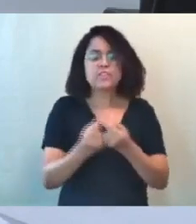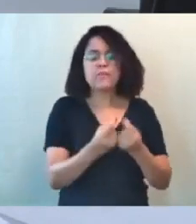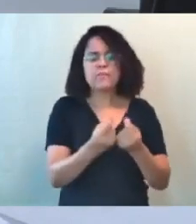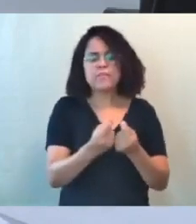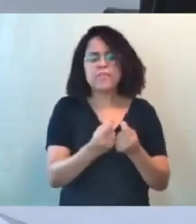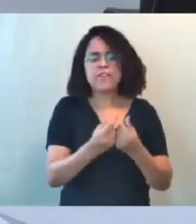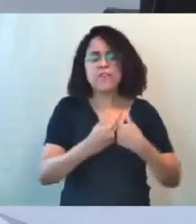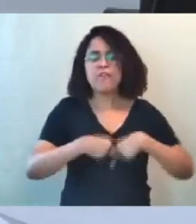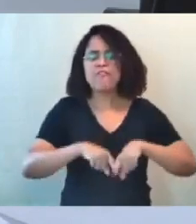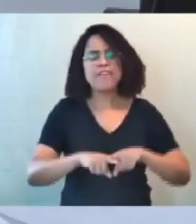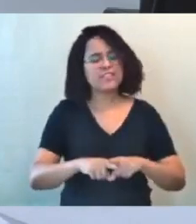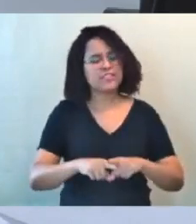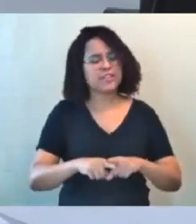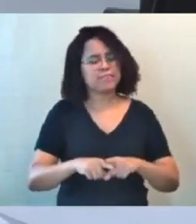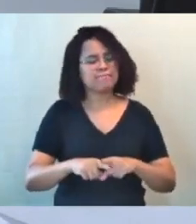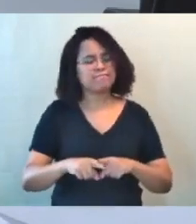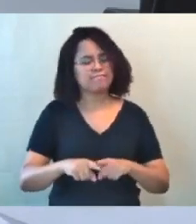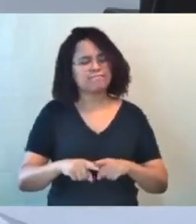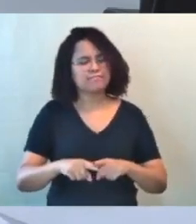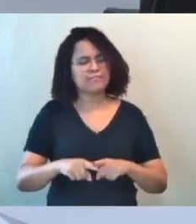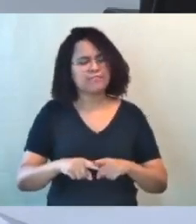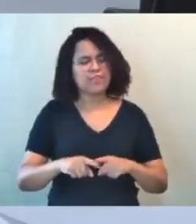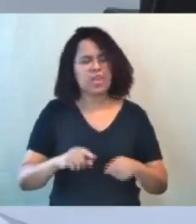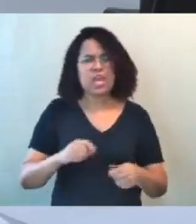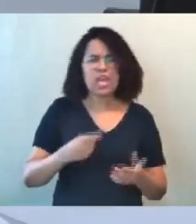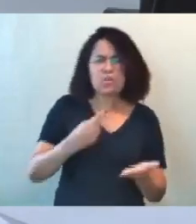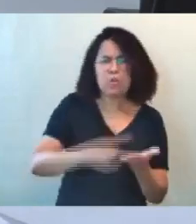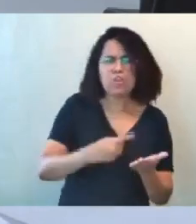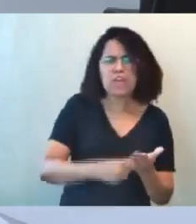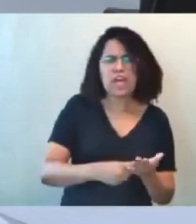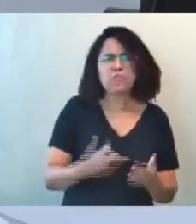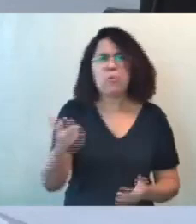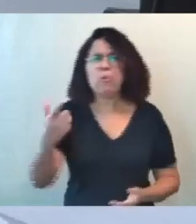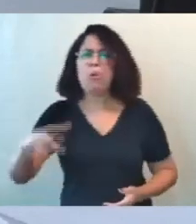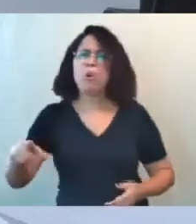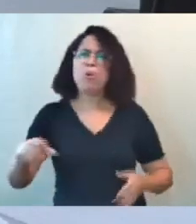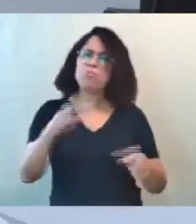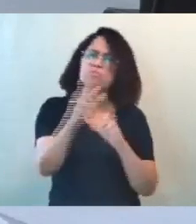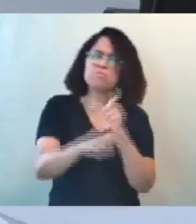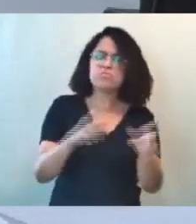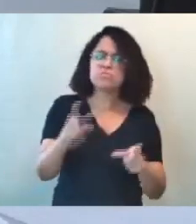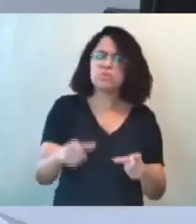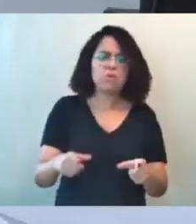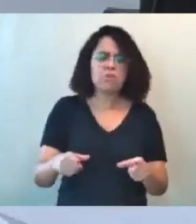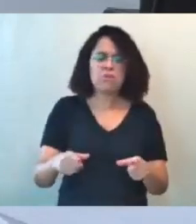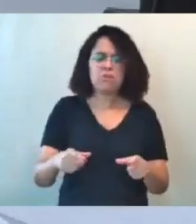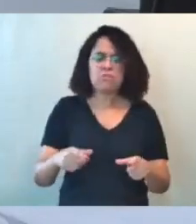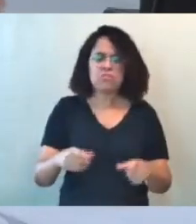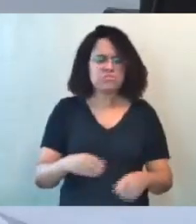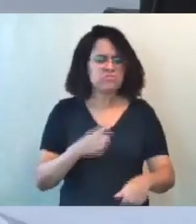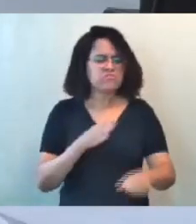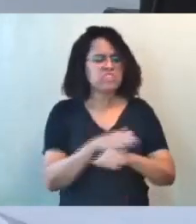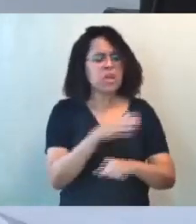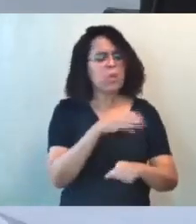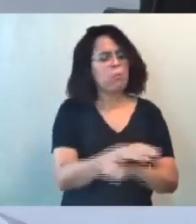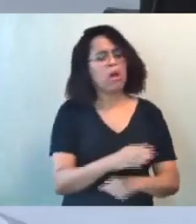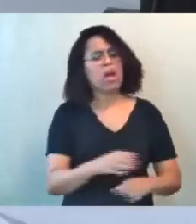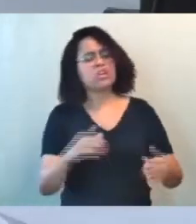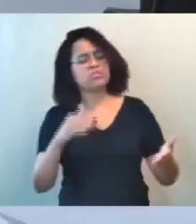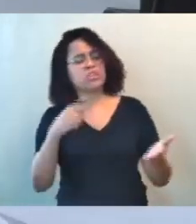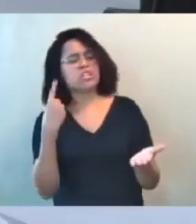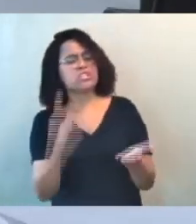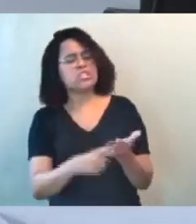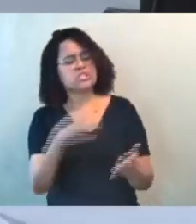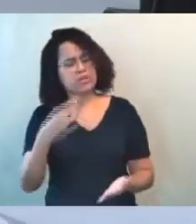a devolução é acordada entre outras pessoas que não fizeram parte desse acordo. Muito embora o dinheiro seja público, tenha saído da conta